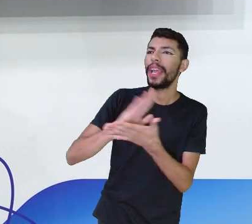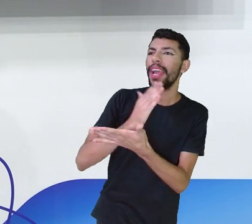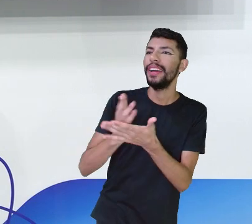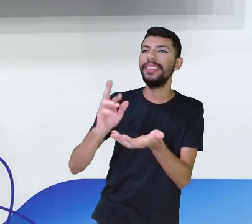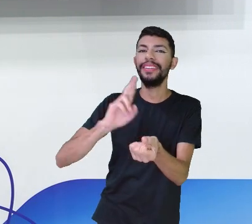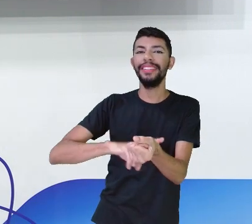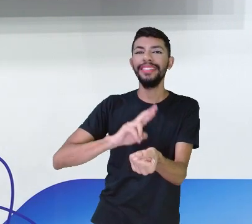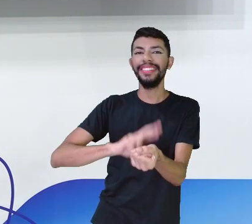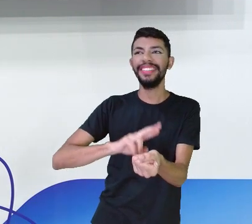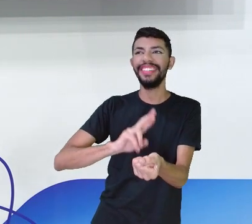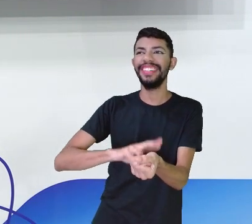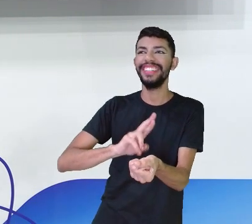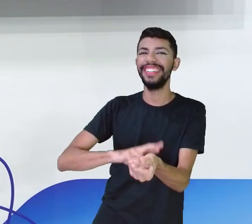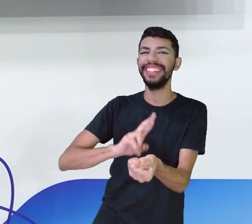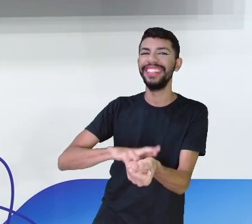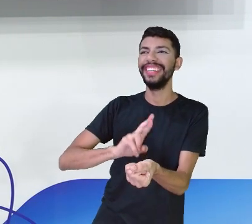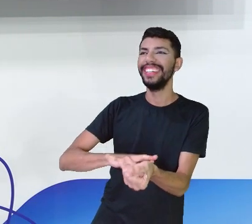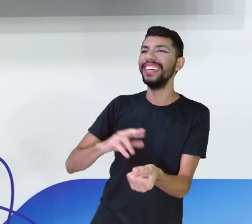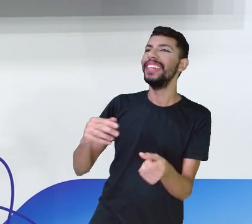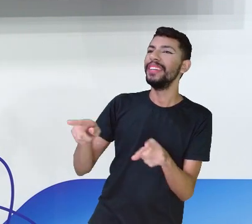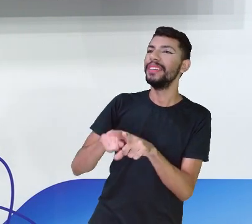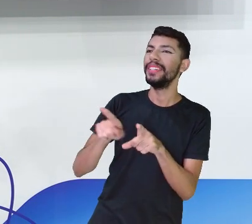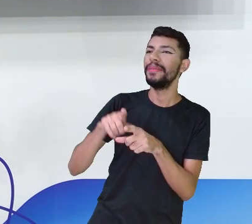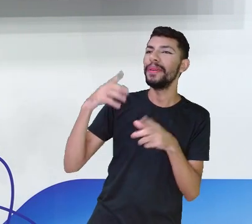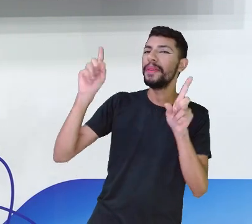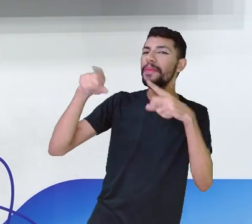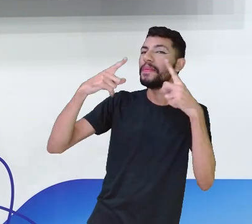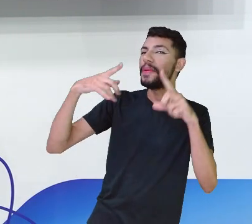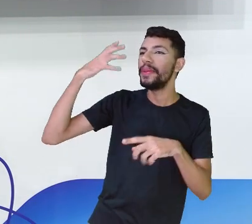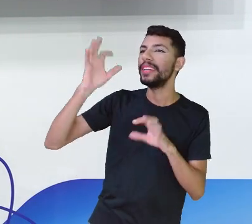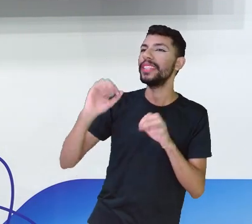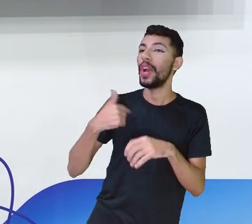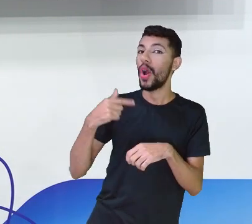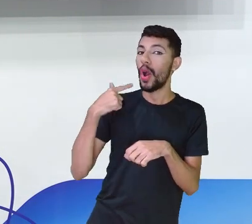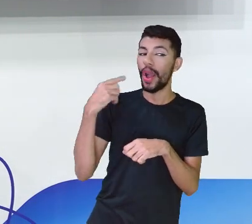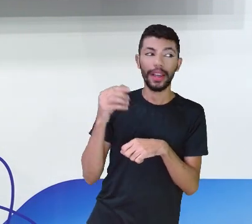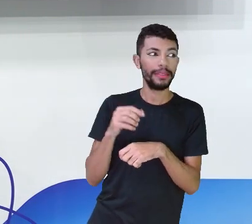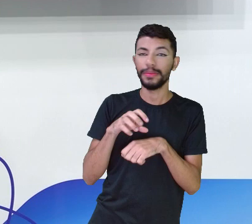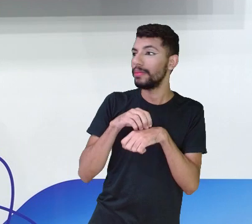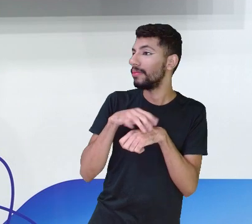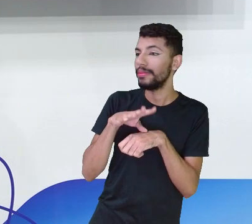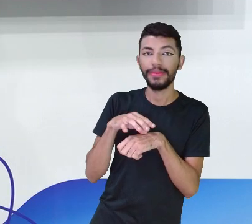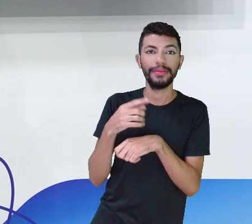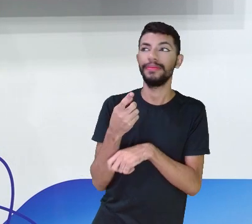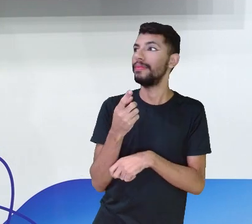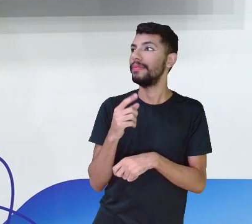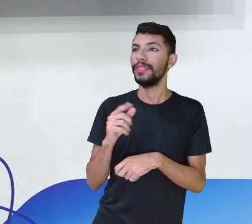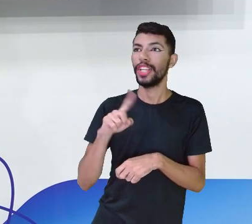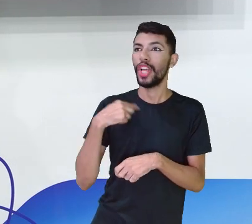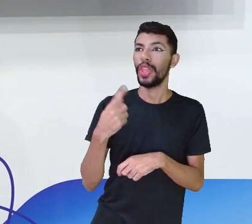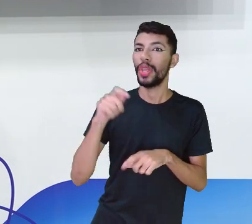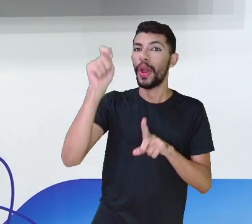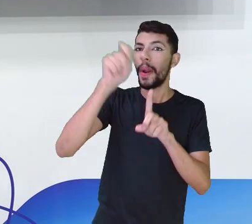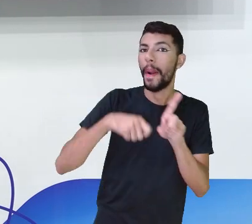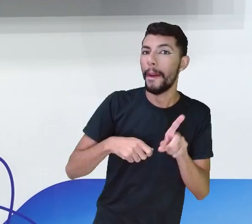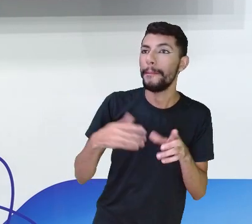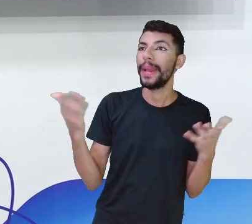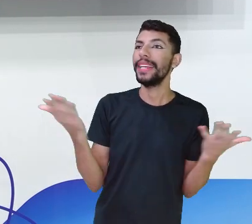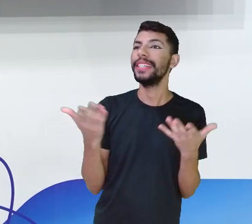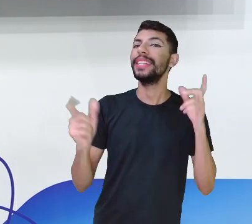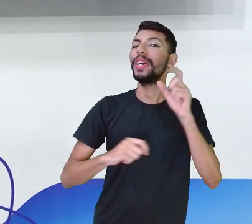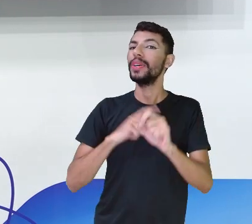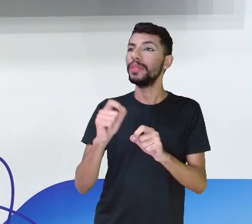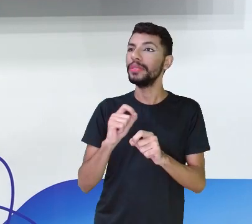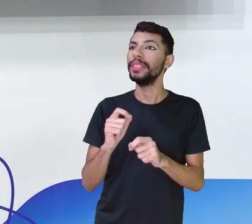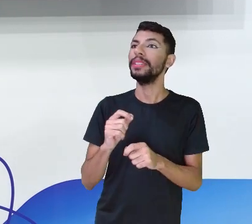né, característicos da nossa região. Vou dar um spoiler, hein? A gente está num mês bem sugestivo aí,